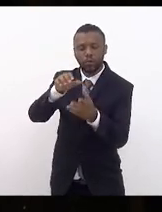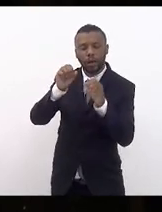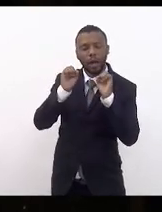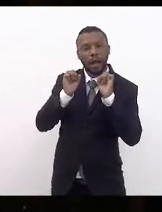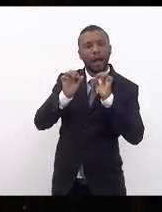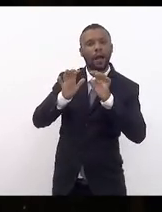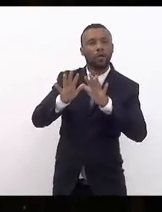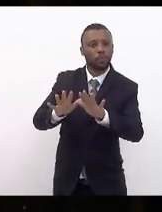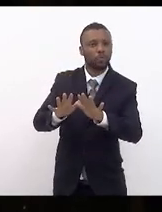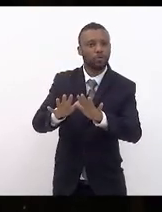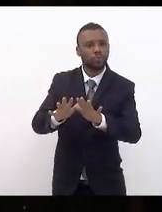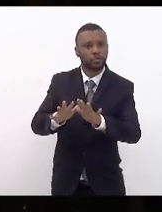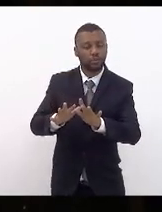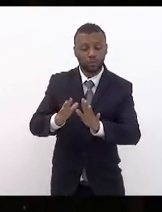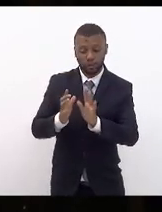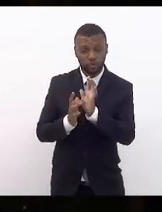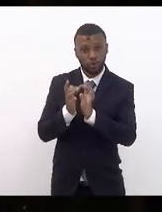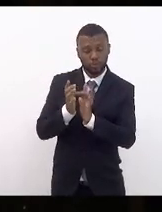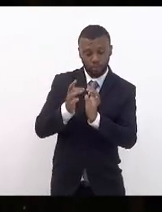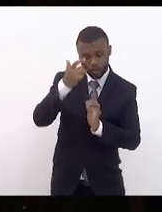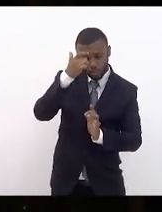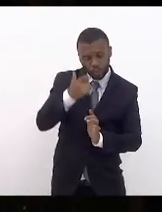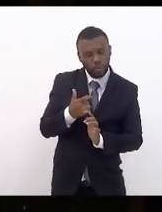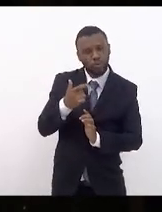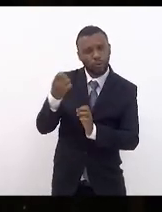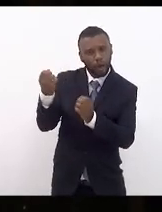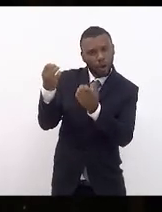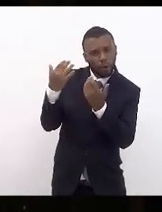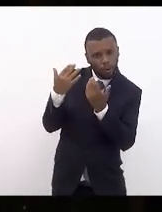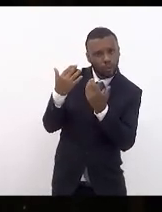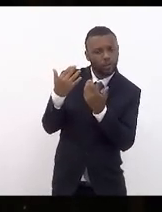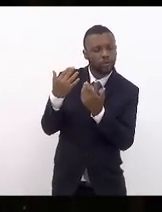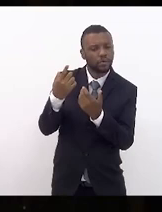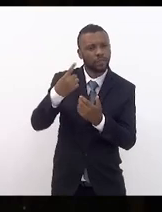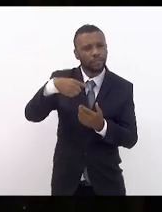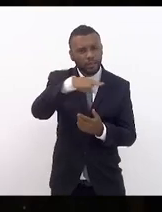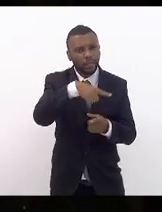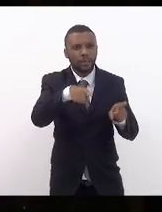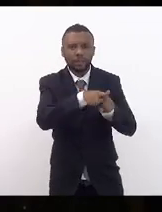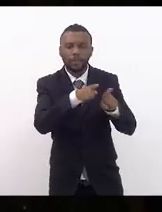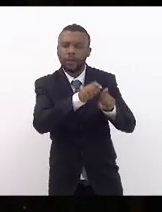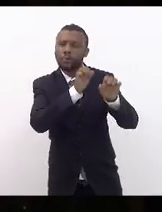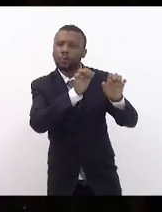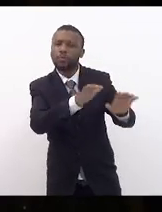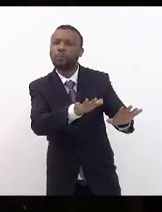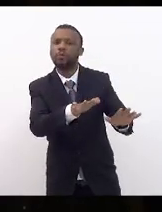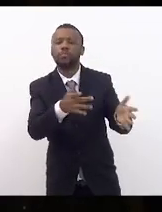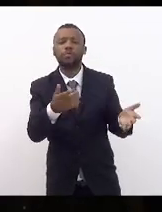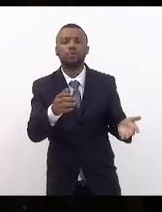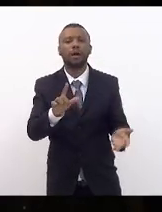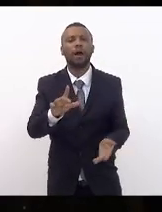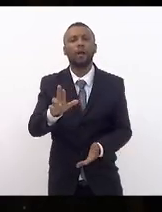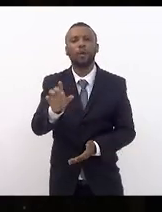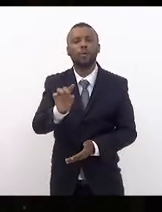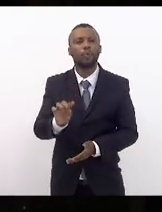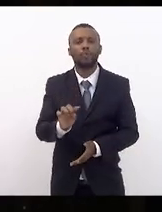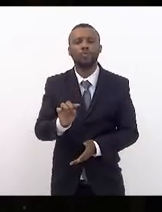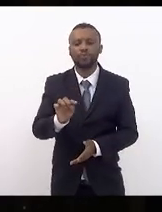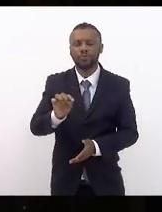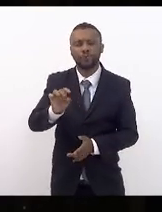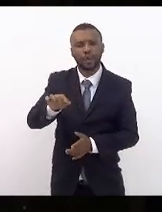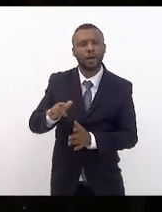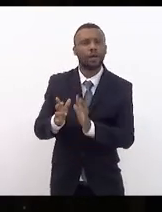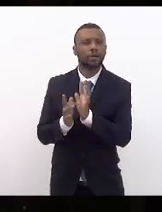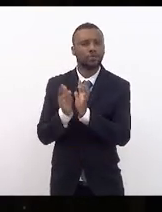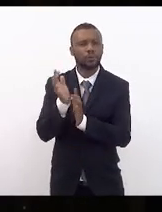Ele diz: eu sou a luz do mundo, vós sois a luz do mundo. Afinal, quem é a luz? É Jesus. Mas